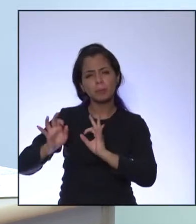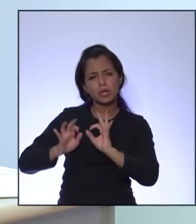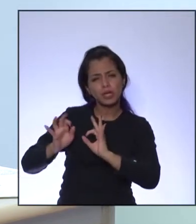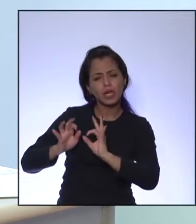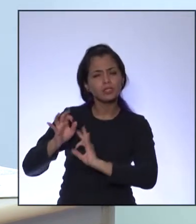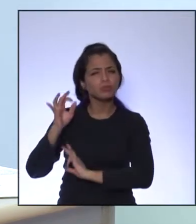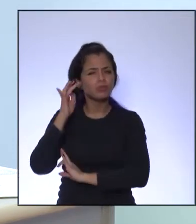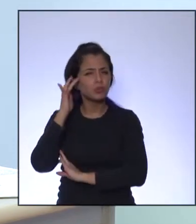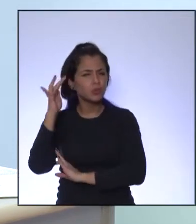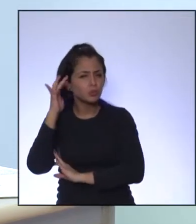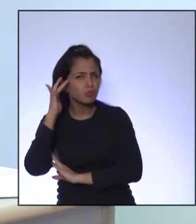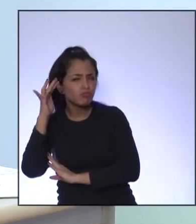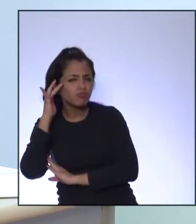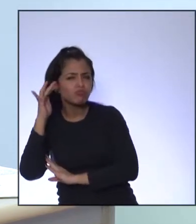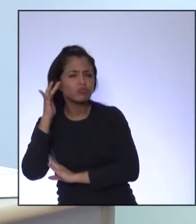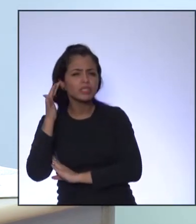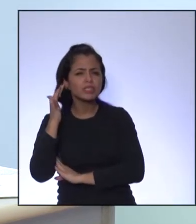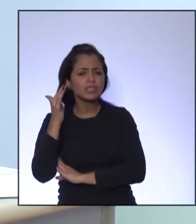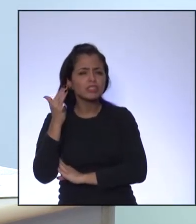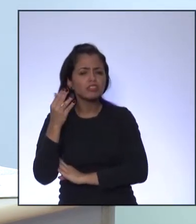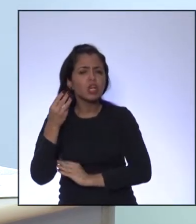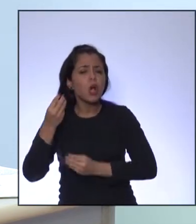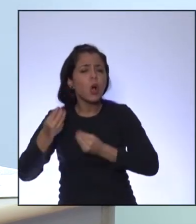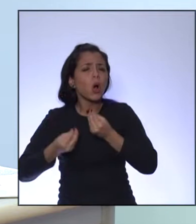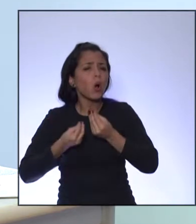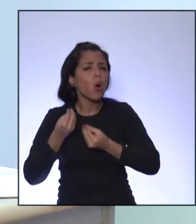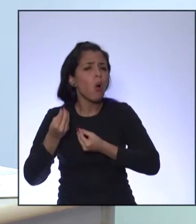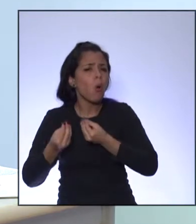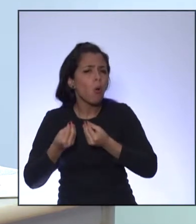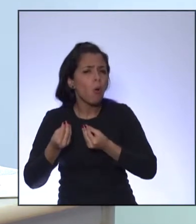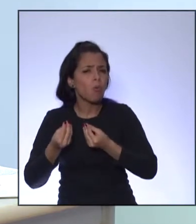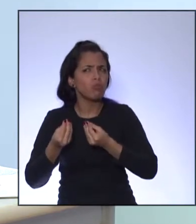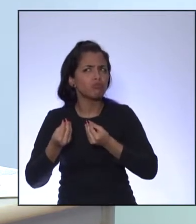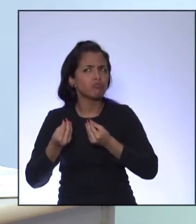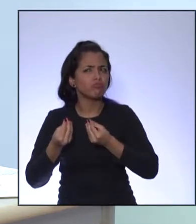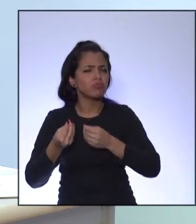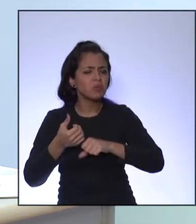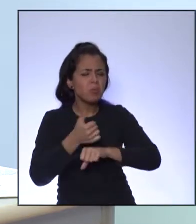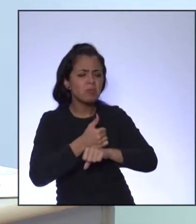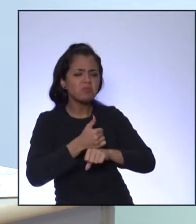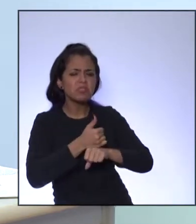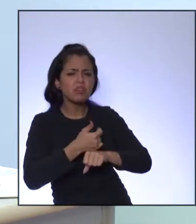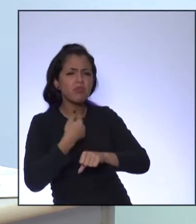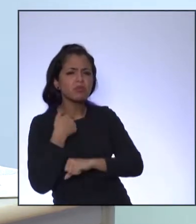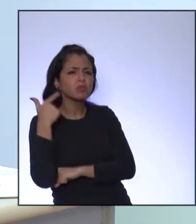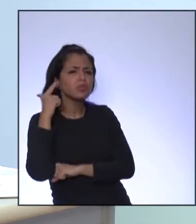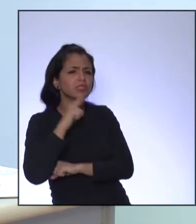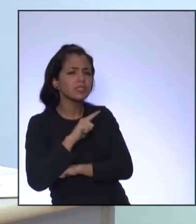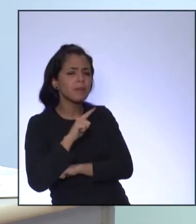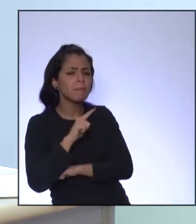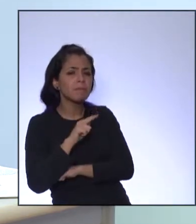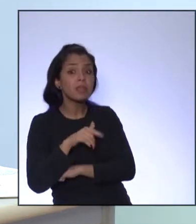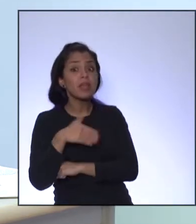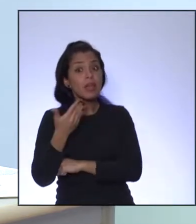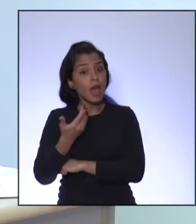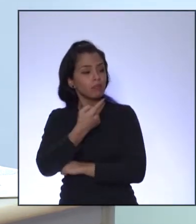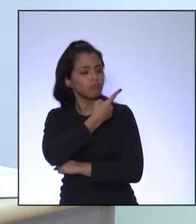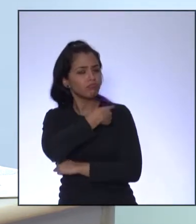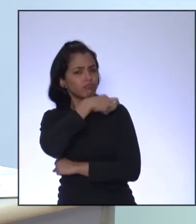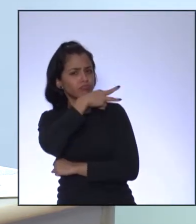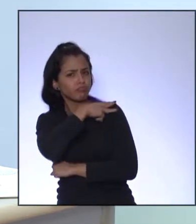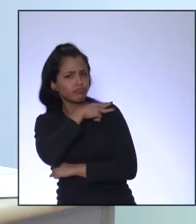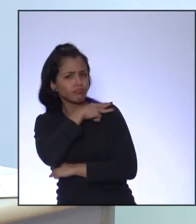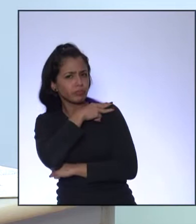pensando como eu faria para conseguir essa minha carreira de médica. E quando chegou lá no finalzinho do ensino médio,